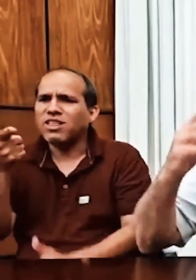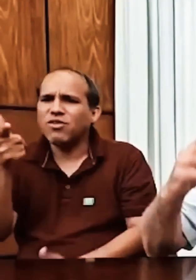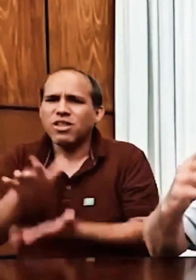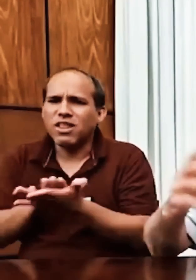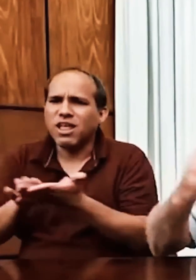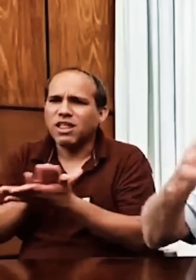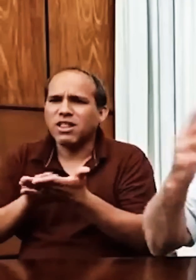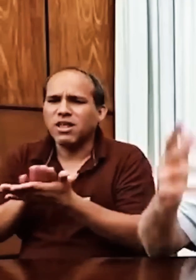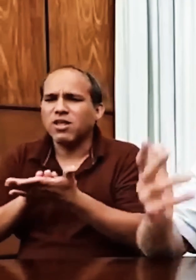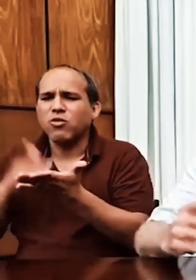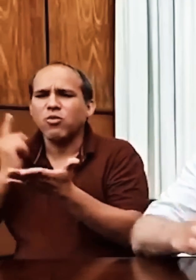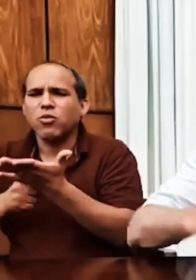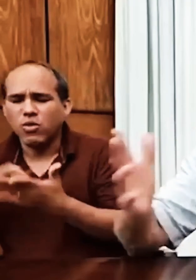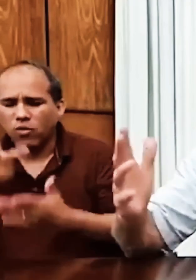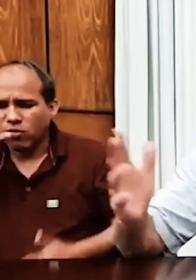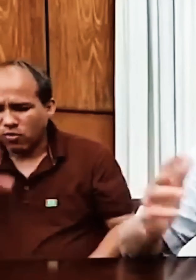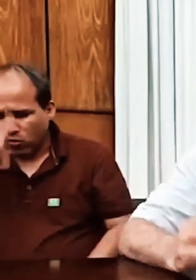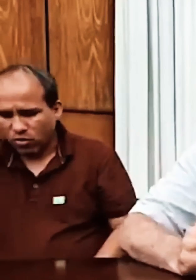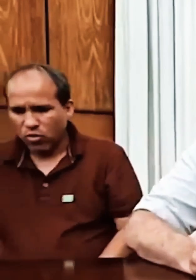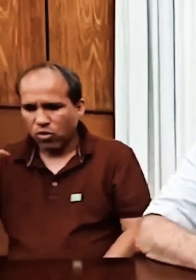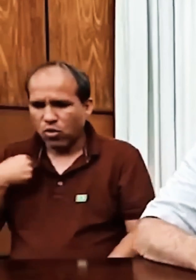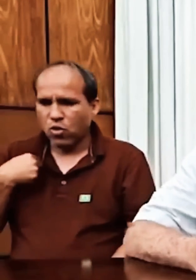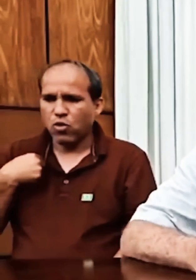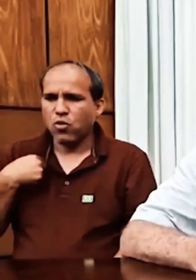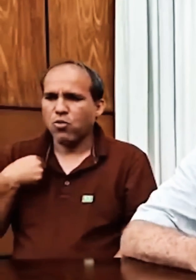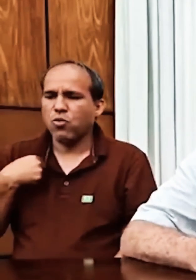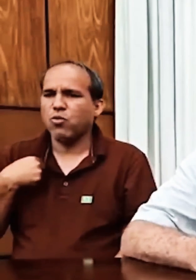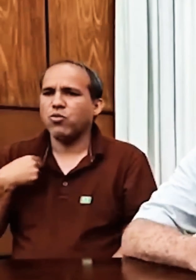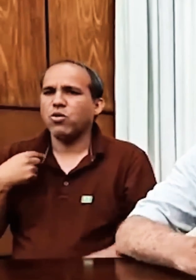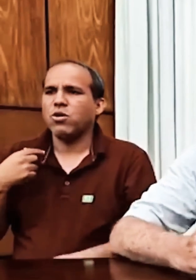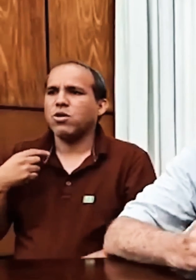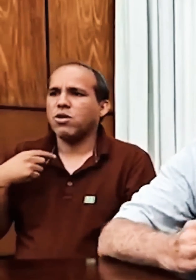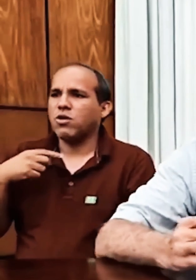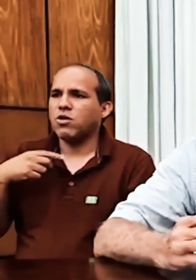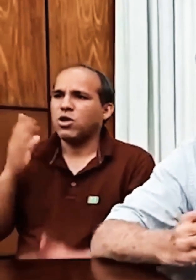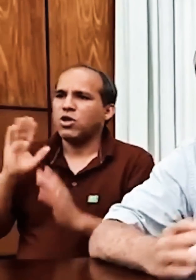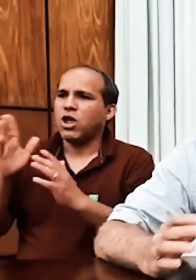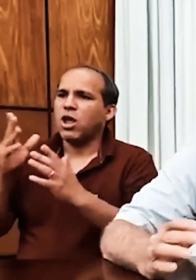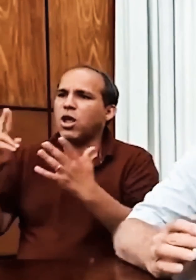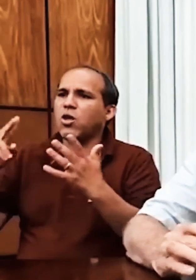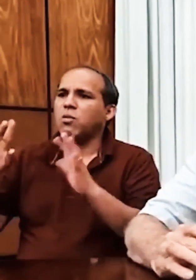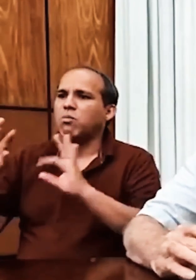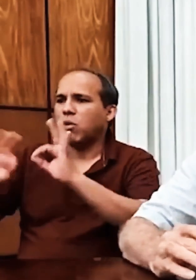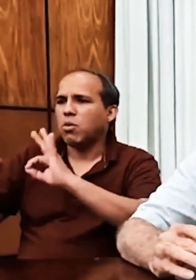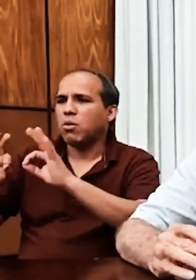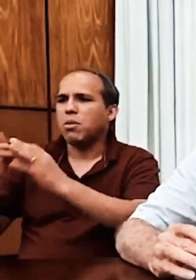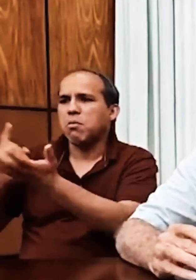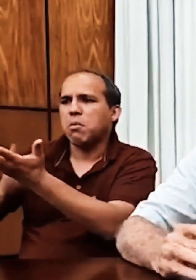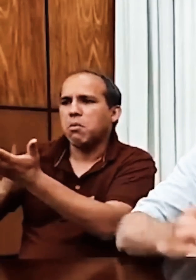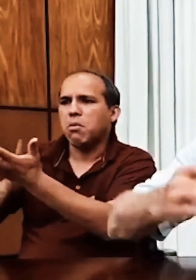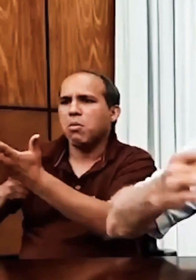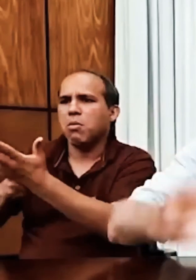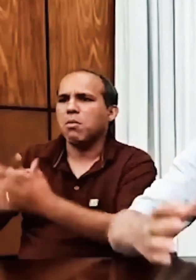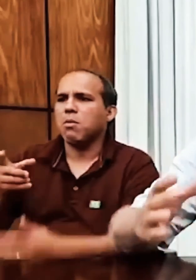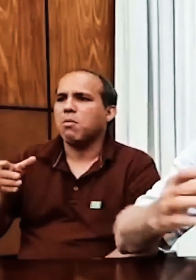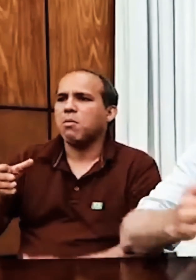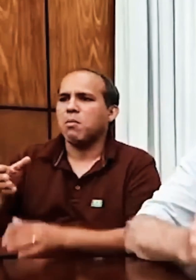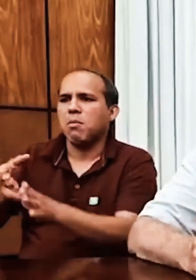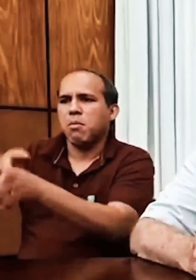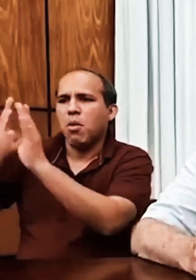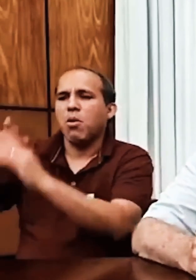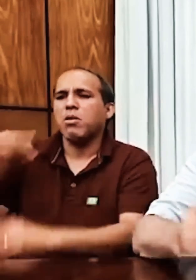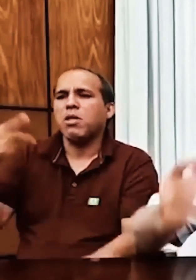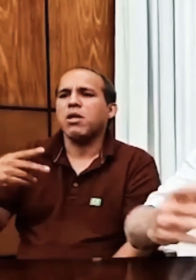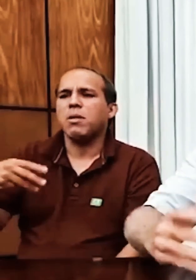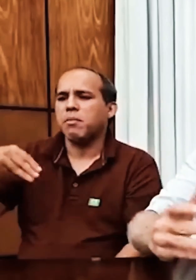Inventaram que eu tinha participado da morte da Marielle Franco. Uma covardia. Uma